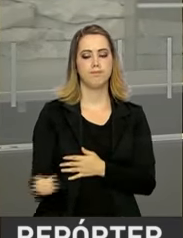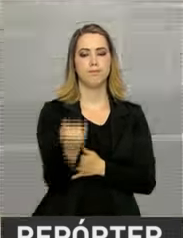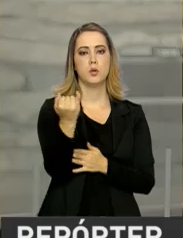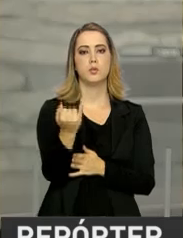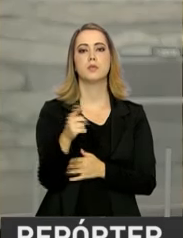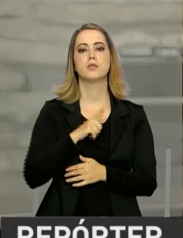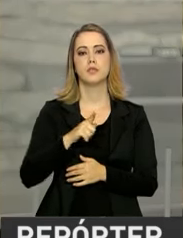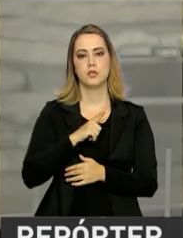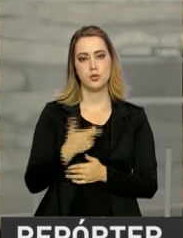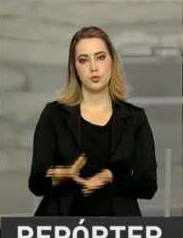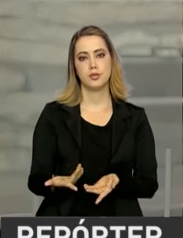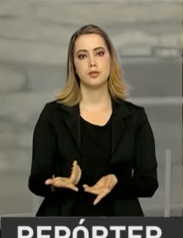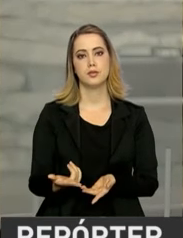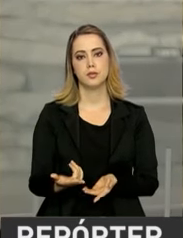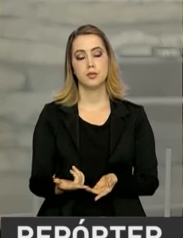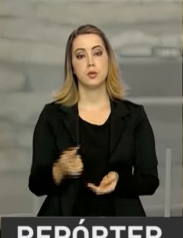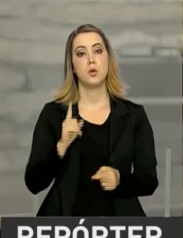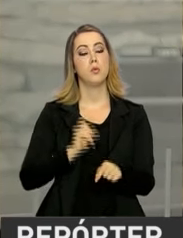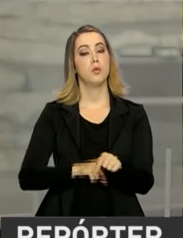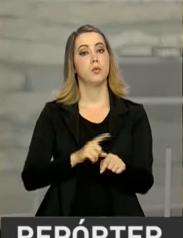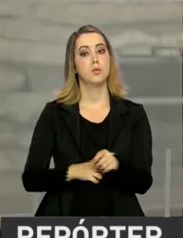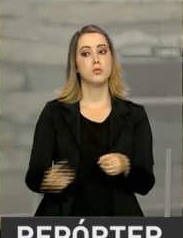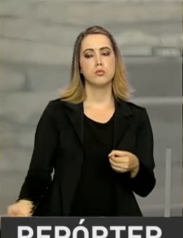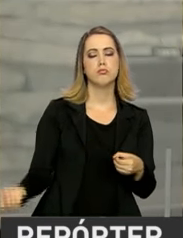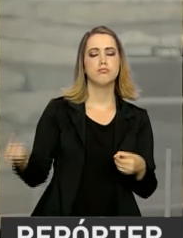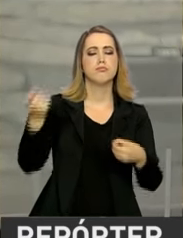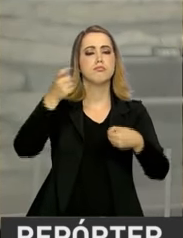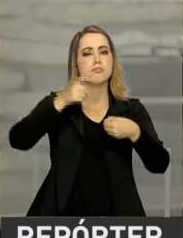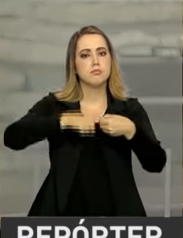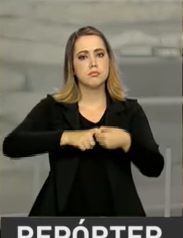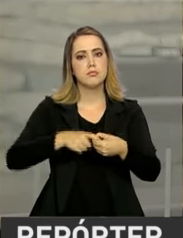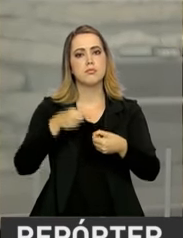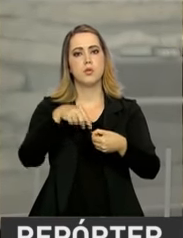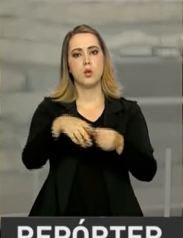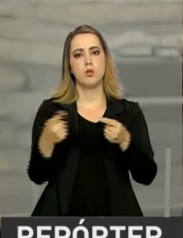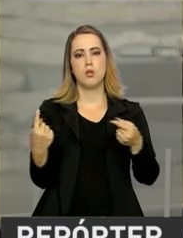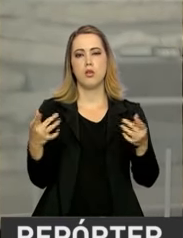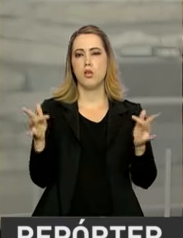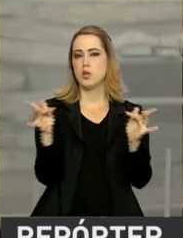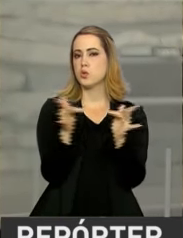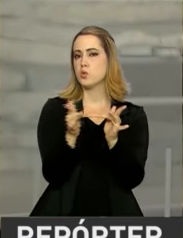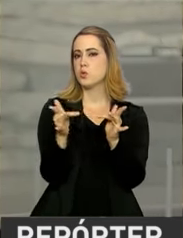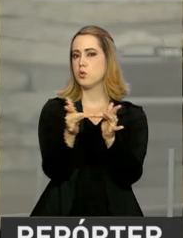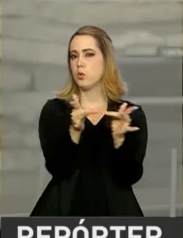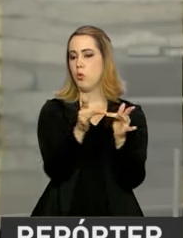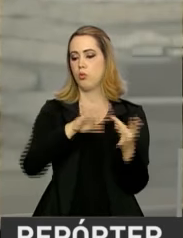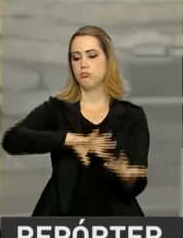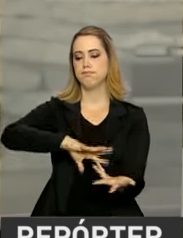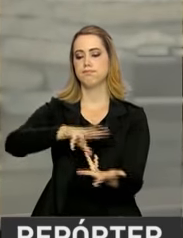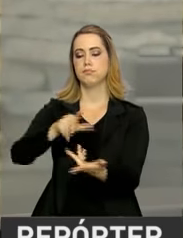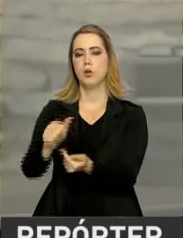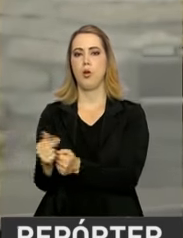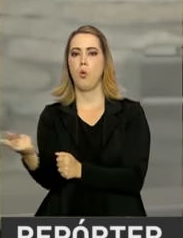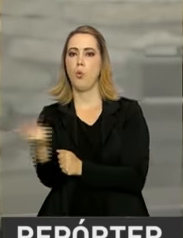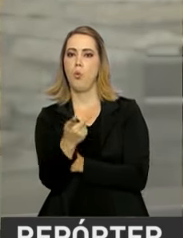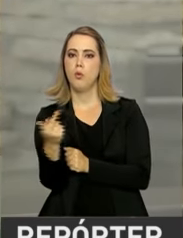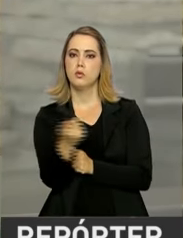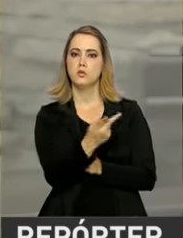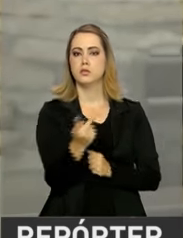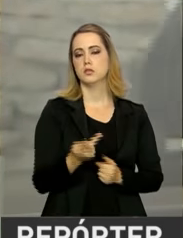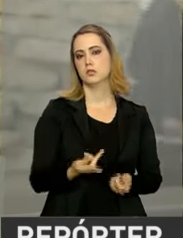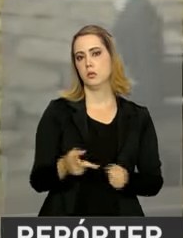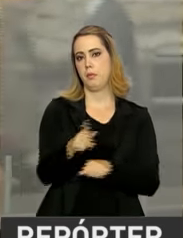tem e é o momento de retomar essa esses acordos internacionais acordo bilateral